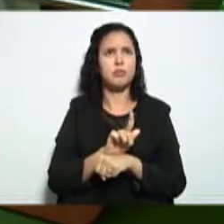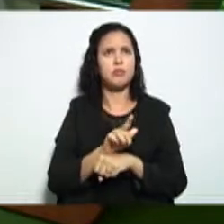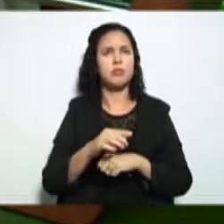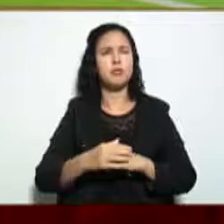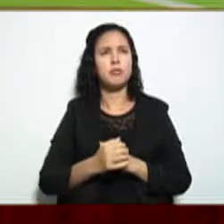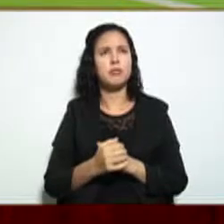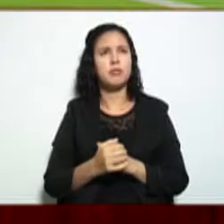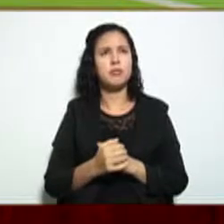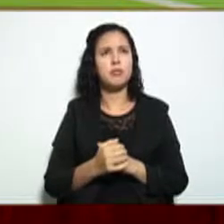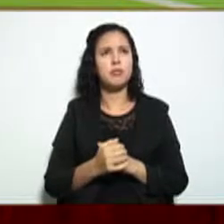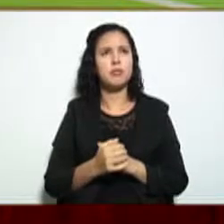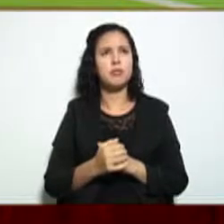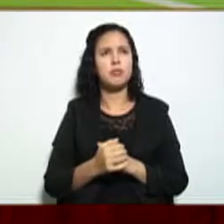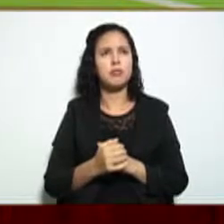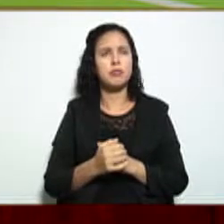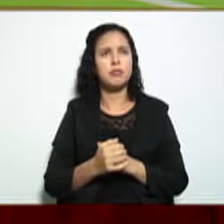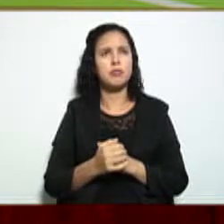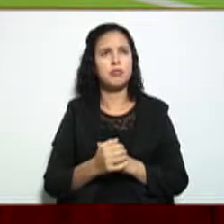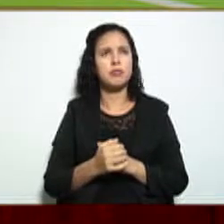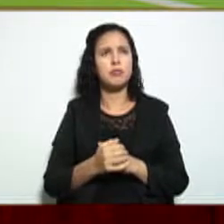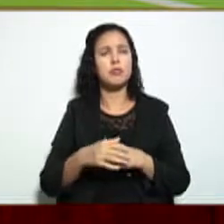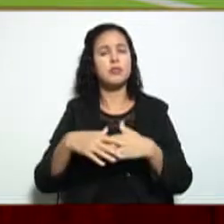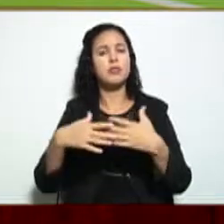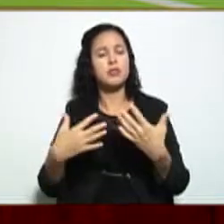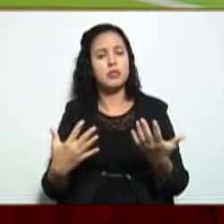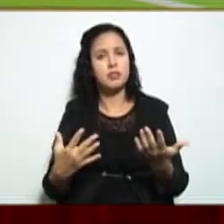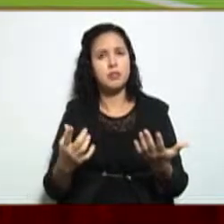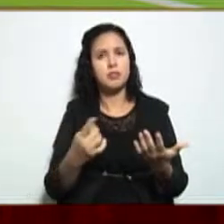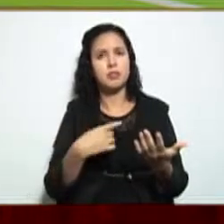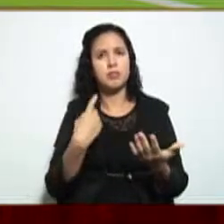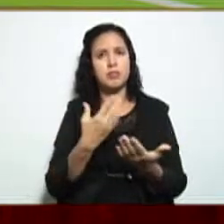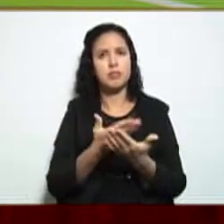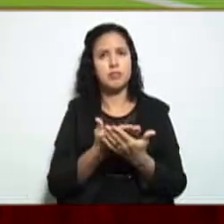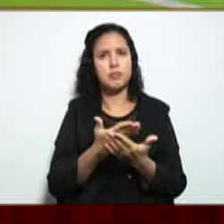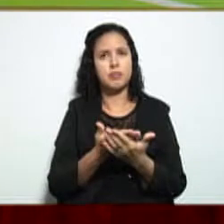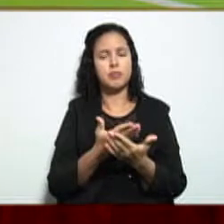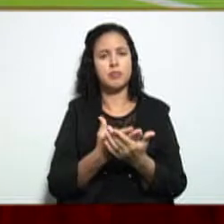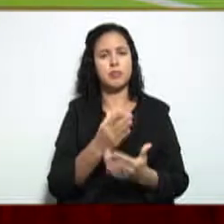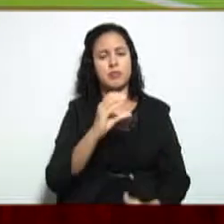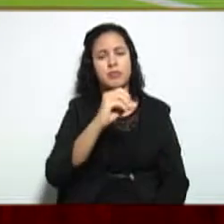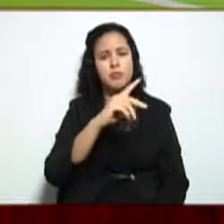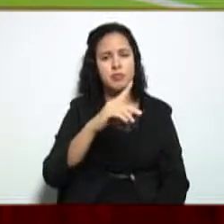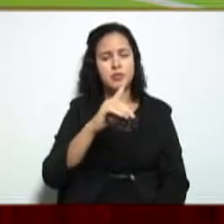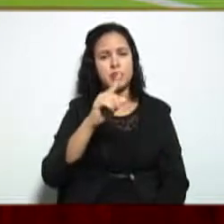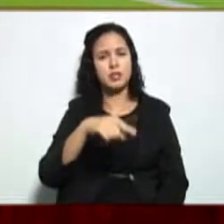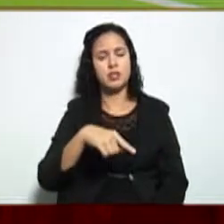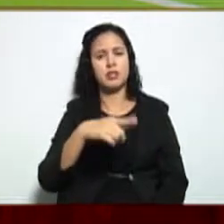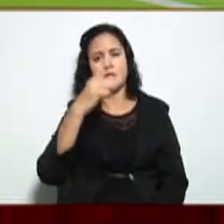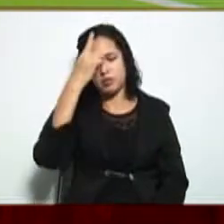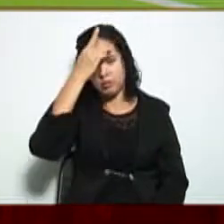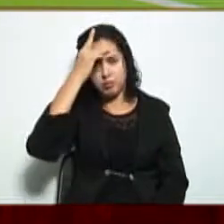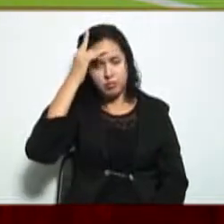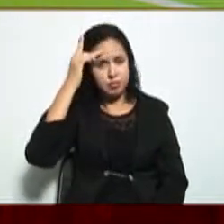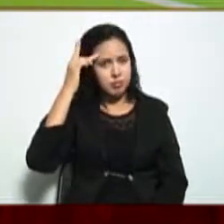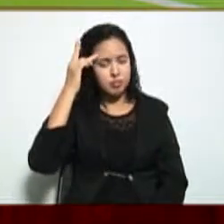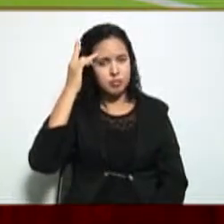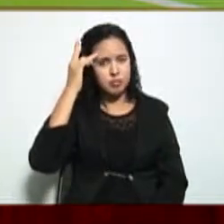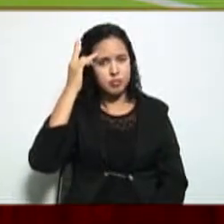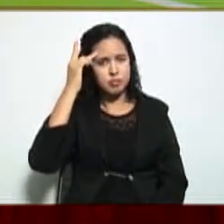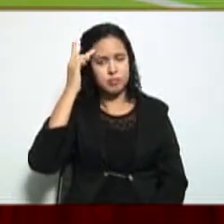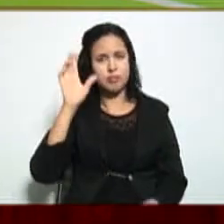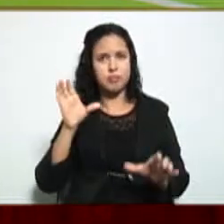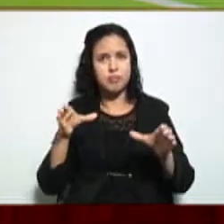Professora, a gente está vendo que a cooperativa é um grande envolvimento de todas as pessoas.